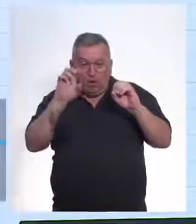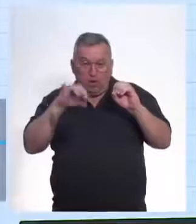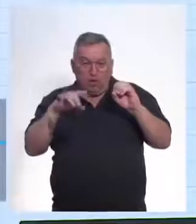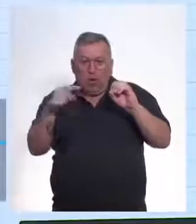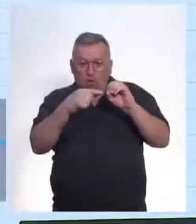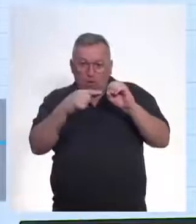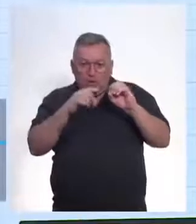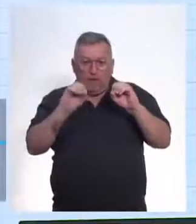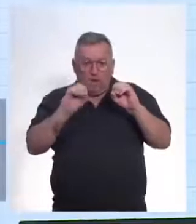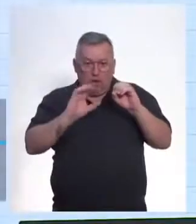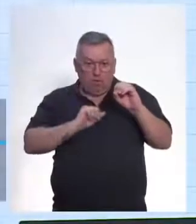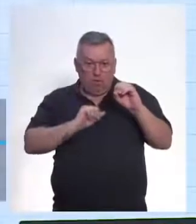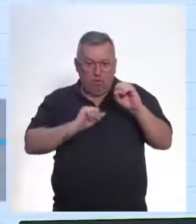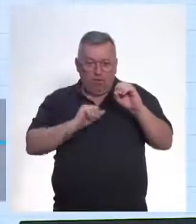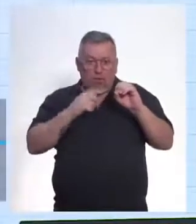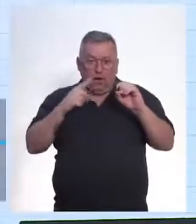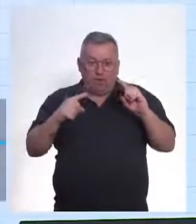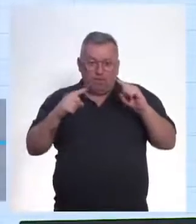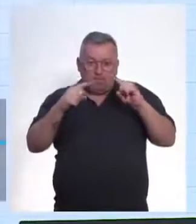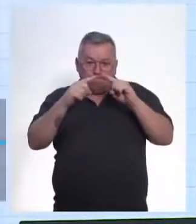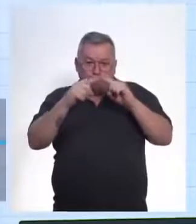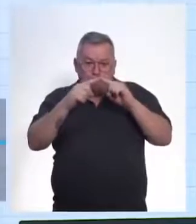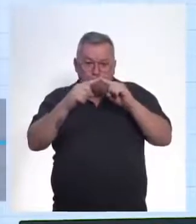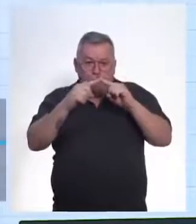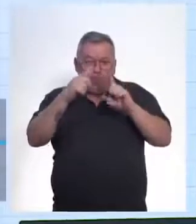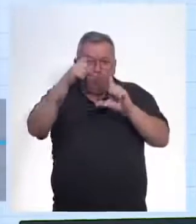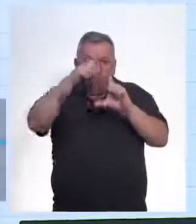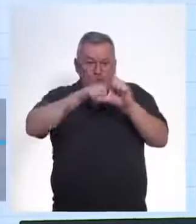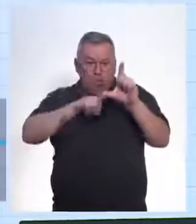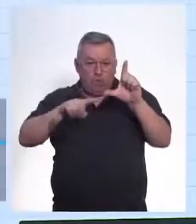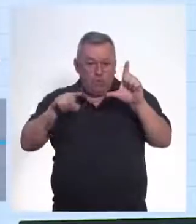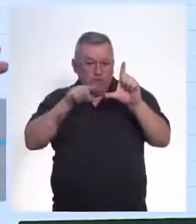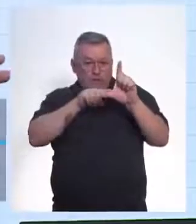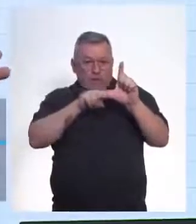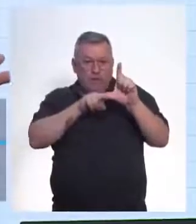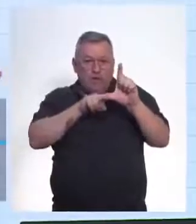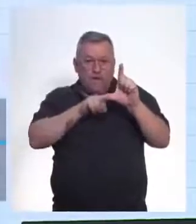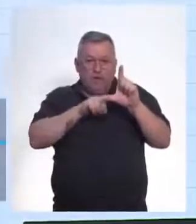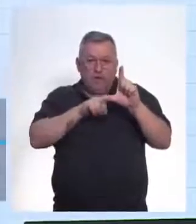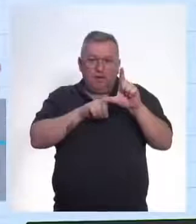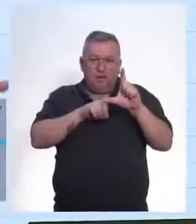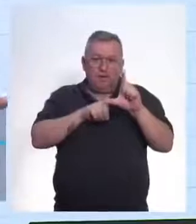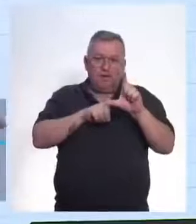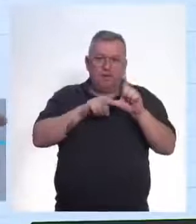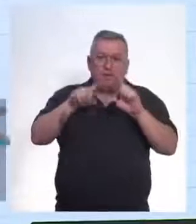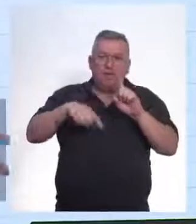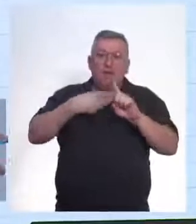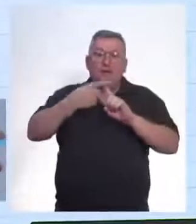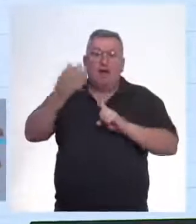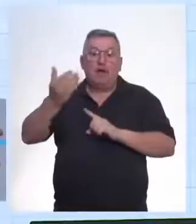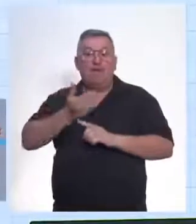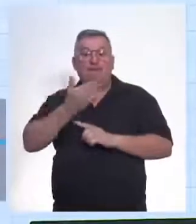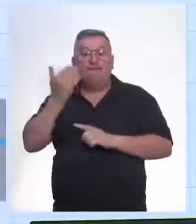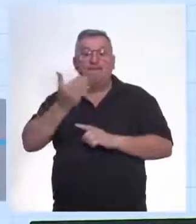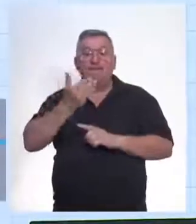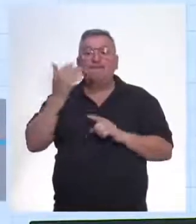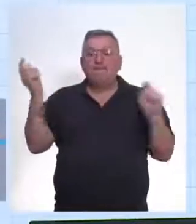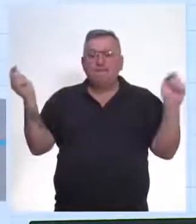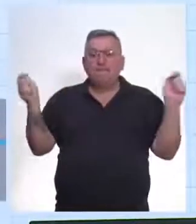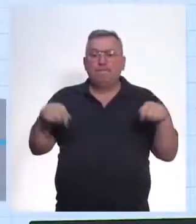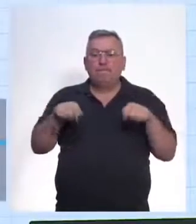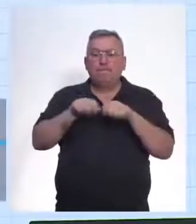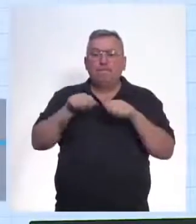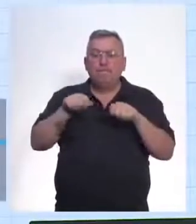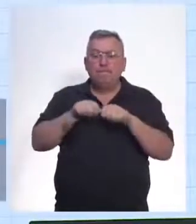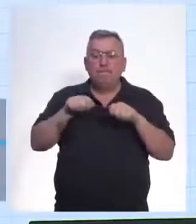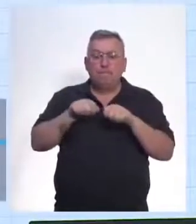onde os eixos x e y se cruzam e fica, aspas, né, de certa forma, mais fácil para a gente poder fazer o